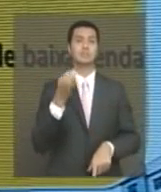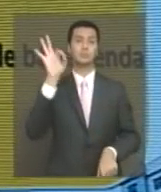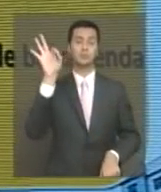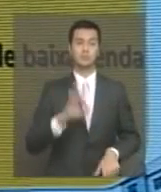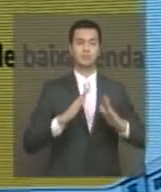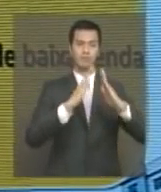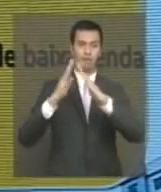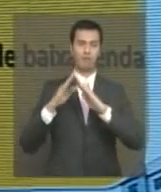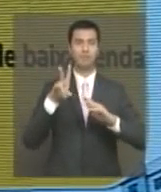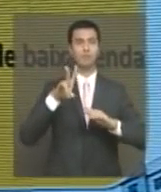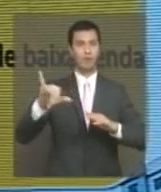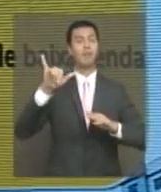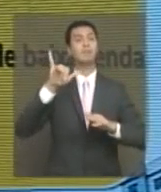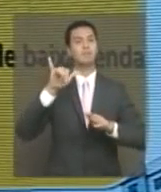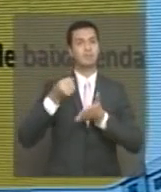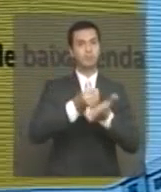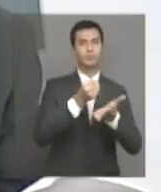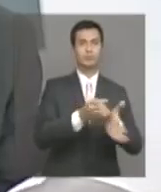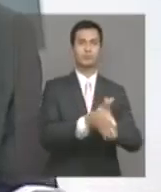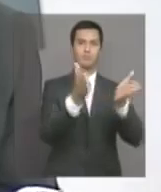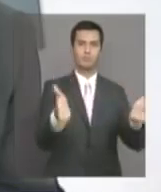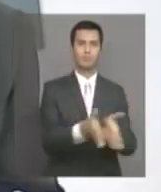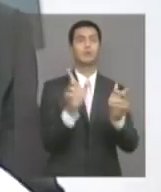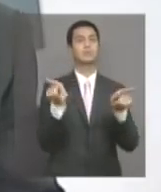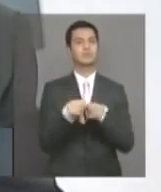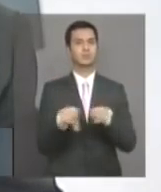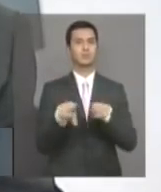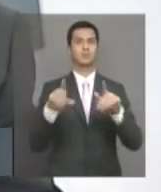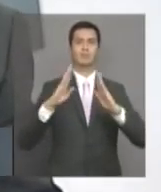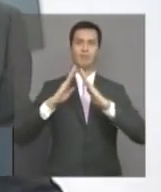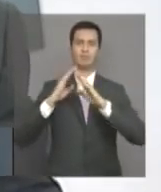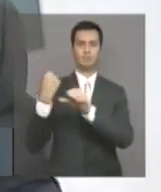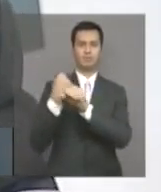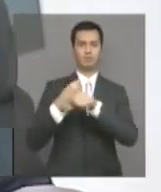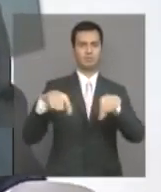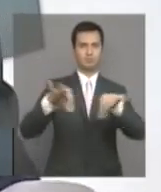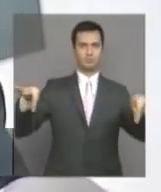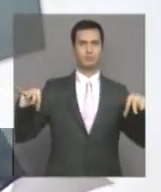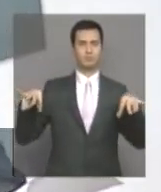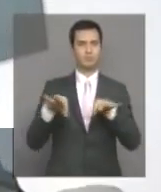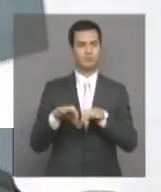regras, moradias maiores e melhores.